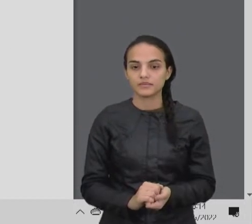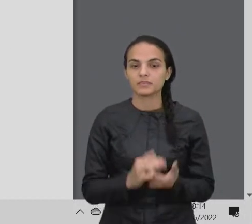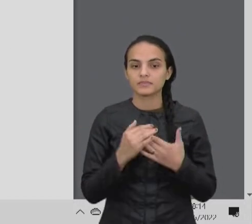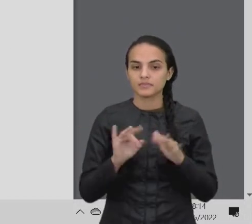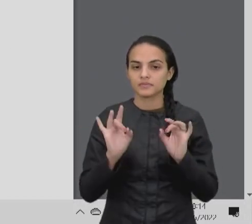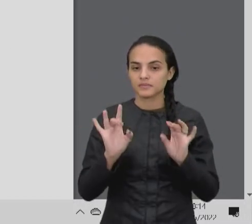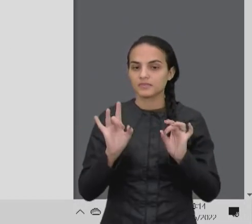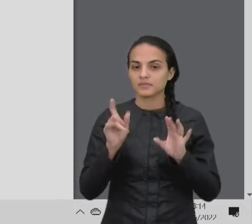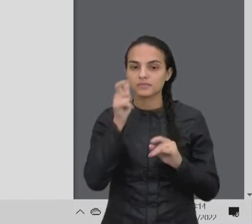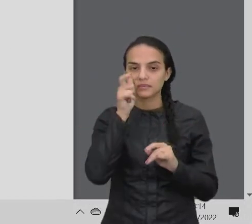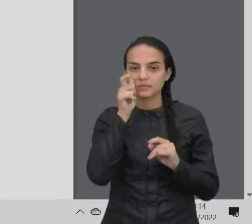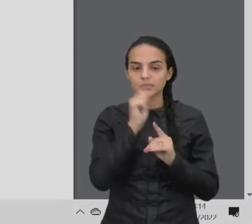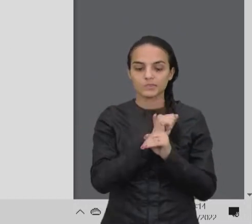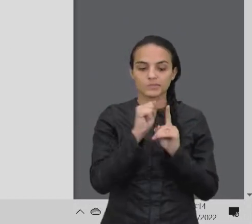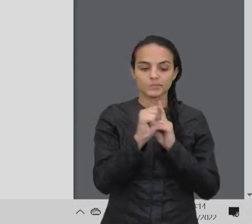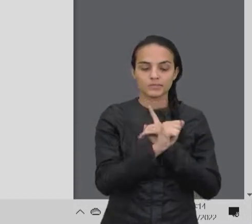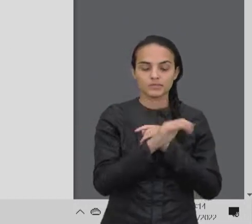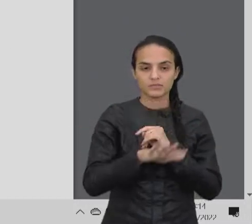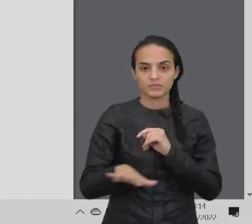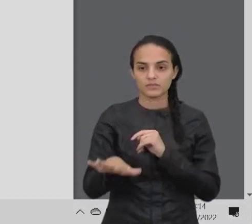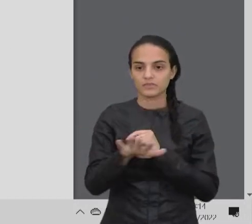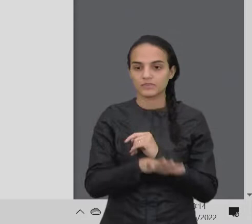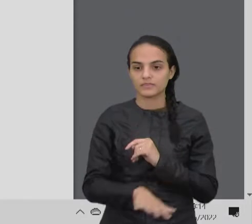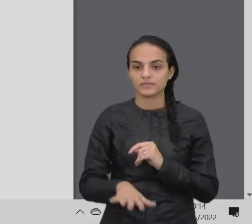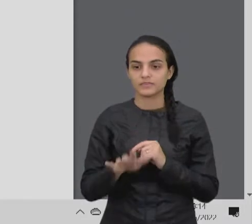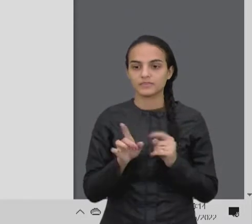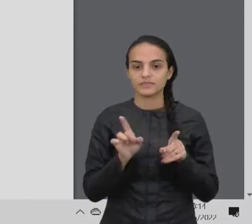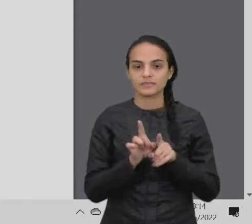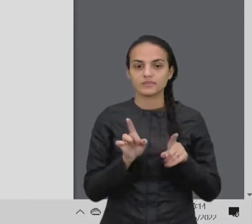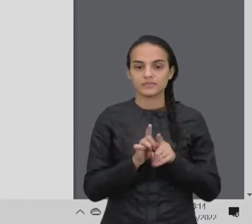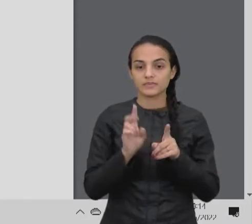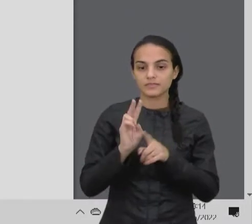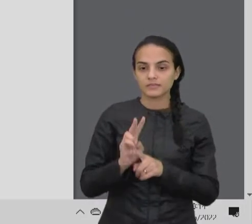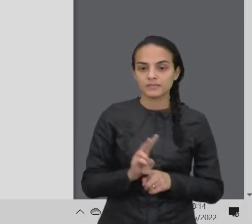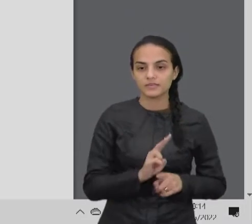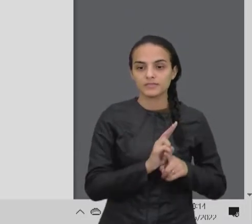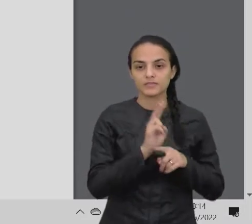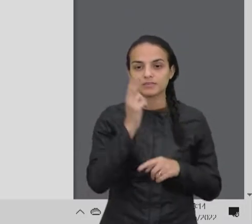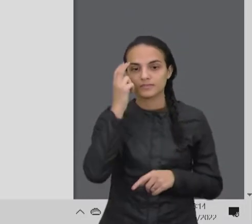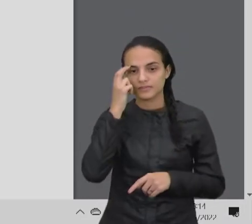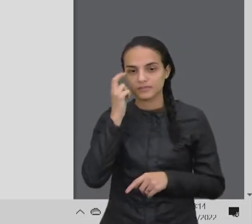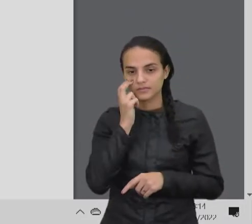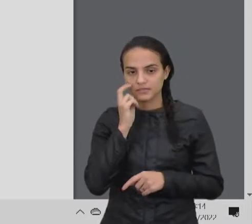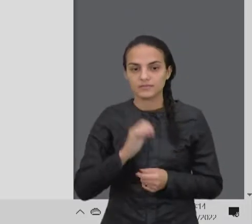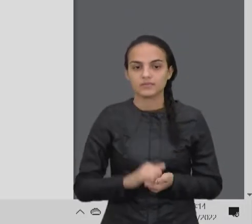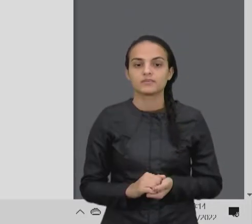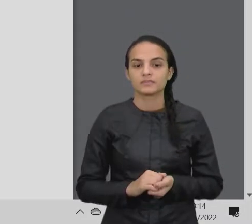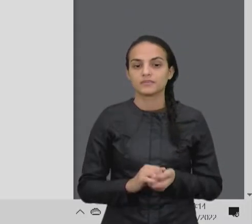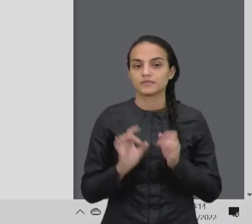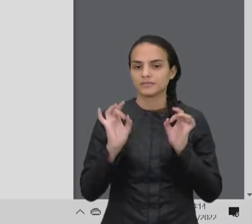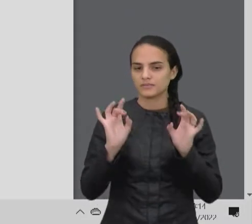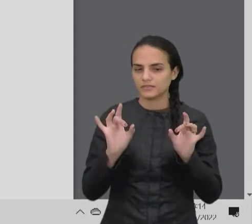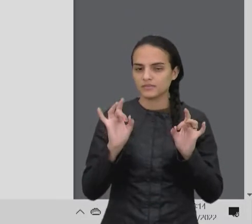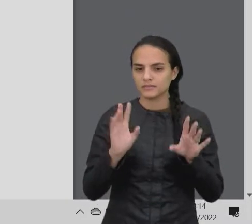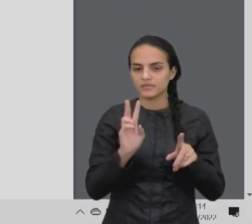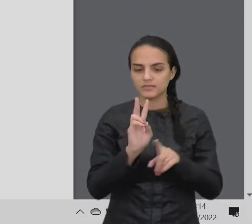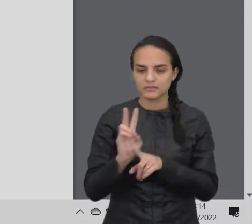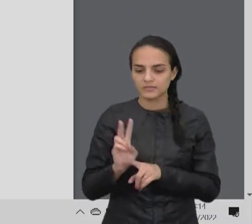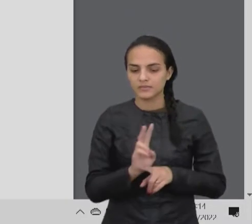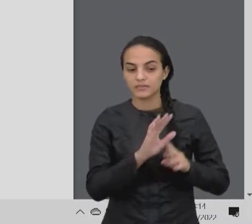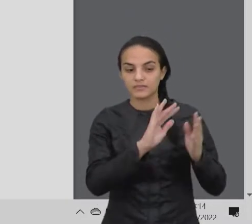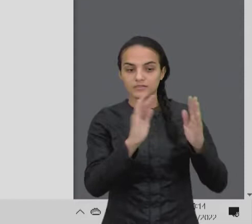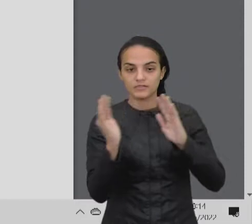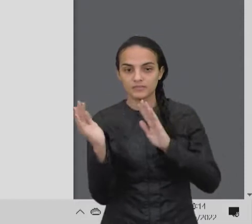especiais de interesse social, especial de preservação cultural especiais de